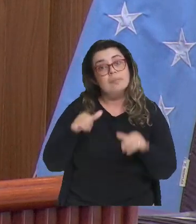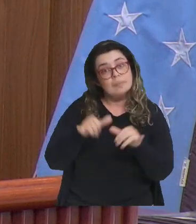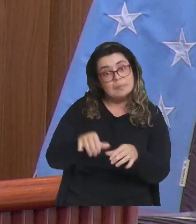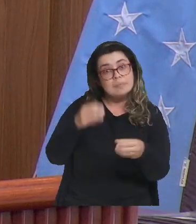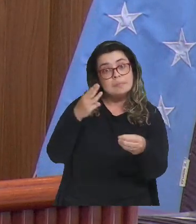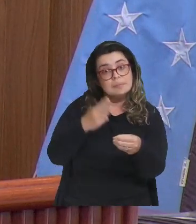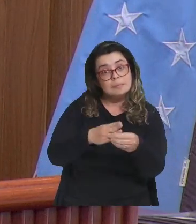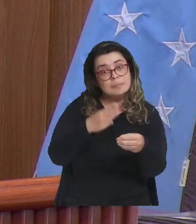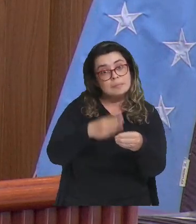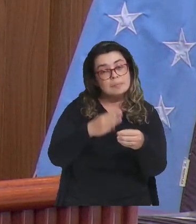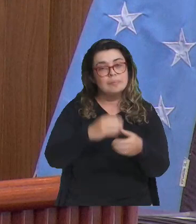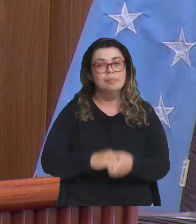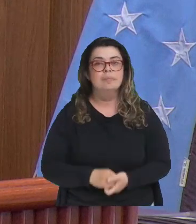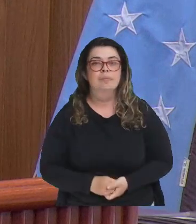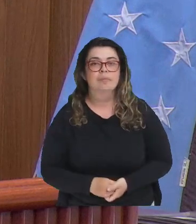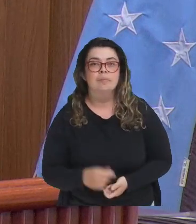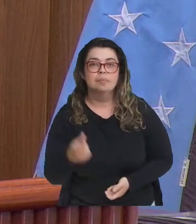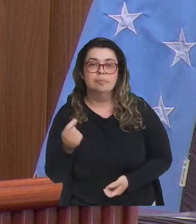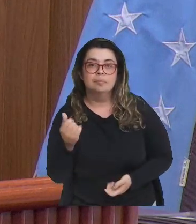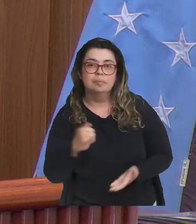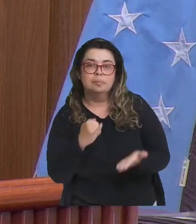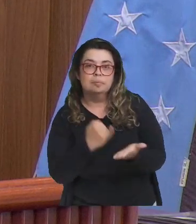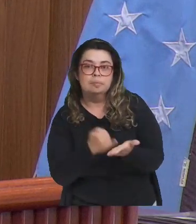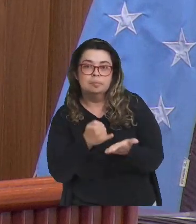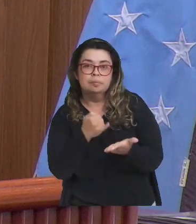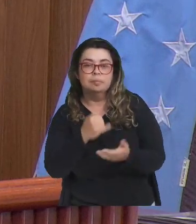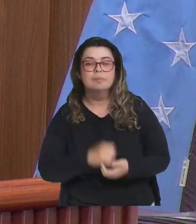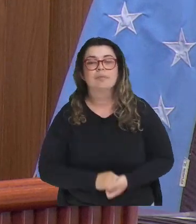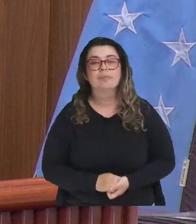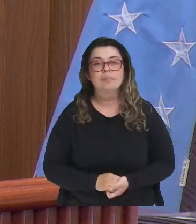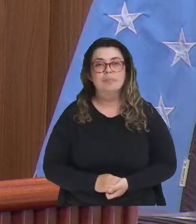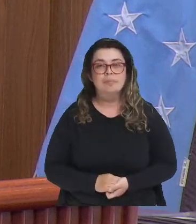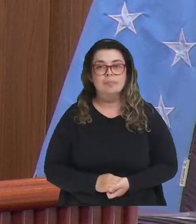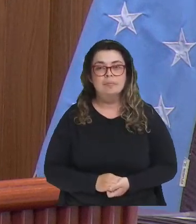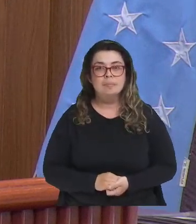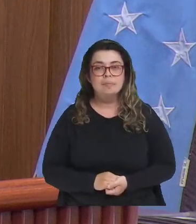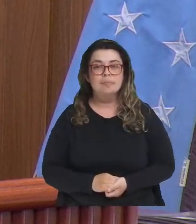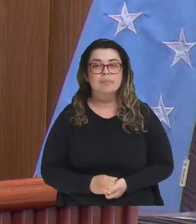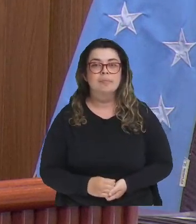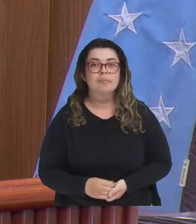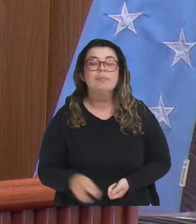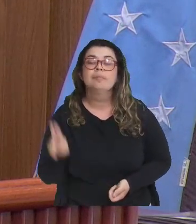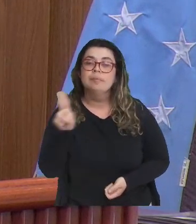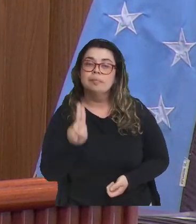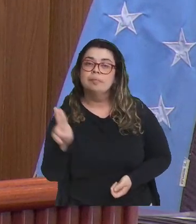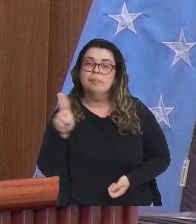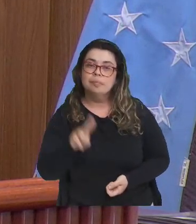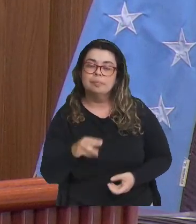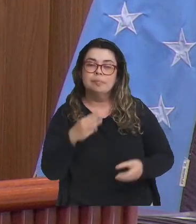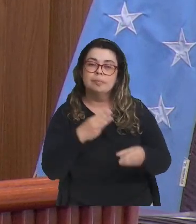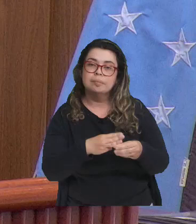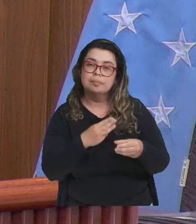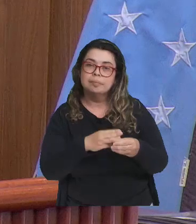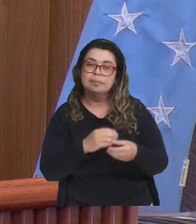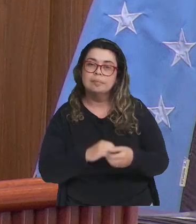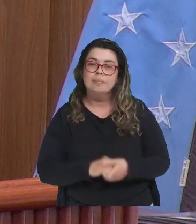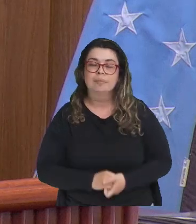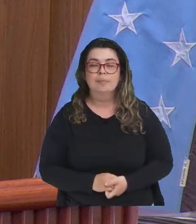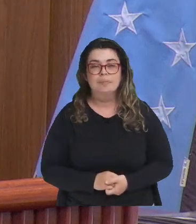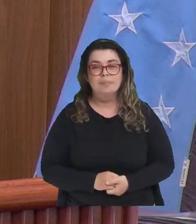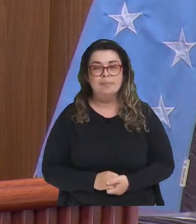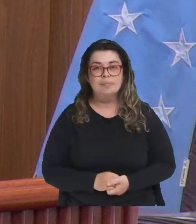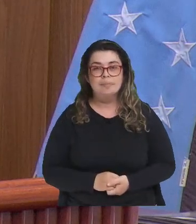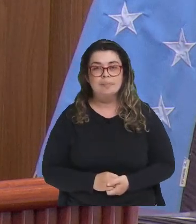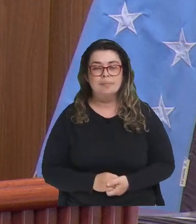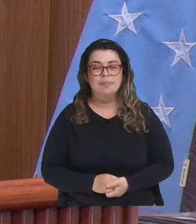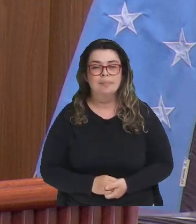obtido por meio dos impostos de toda a comunidade, tem que ser empregado nos municípios, não é? E a gente fica esse alerta para a população,